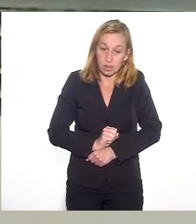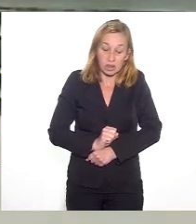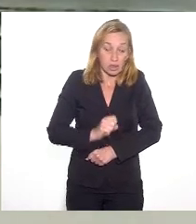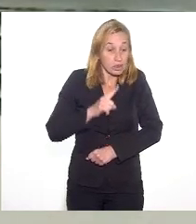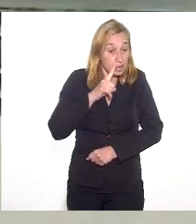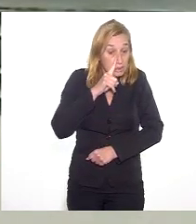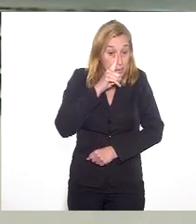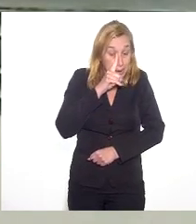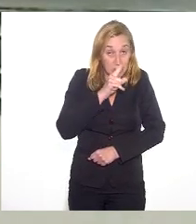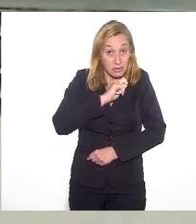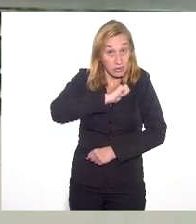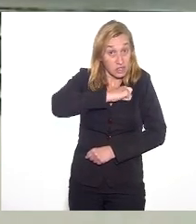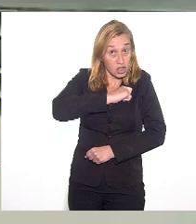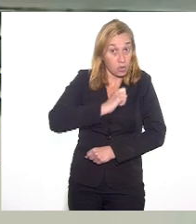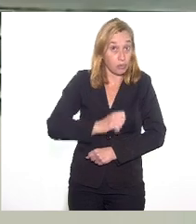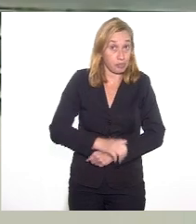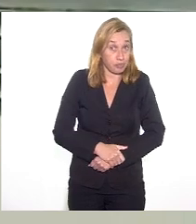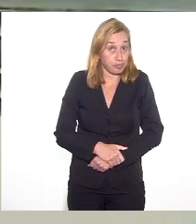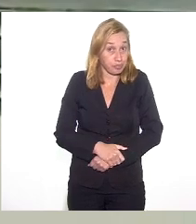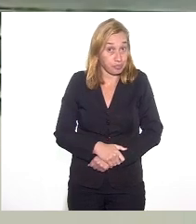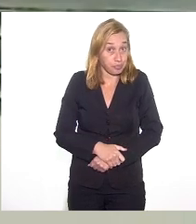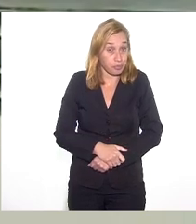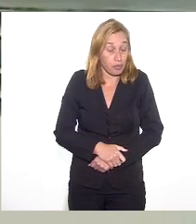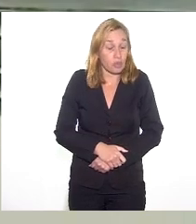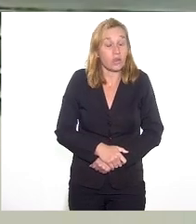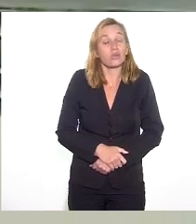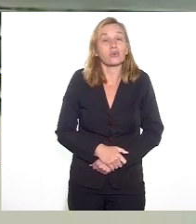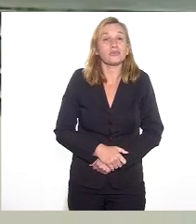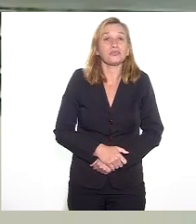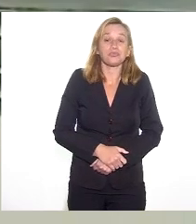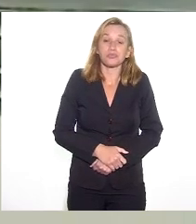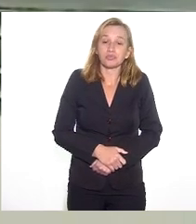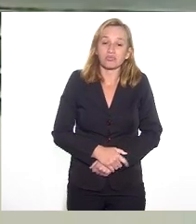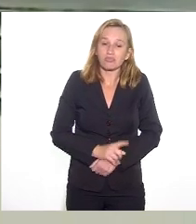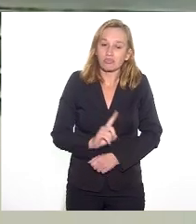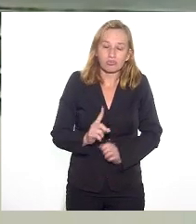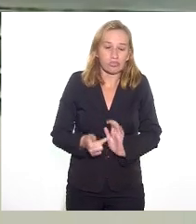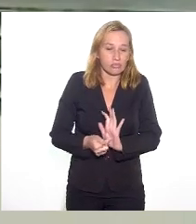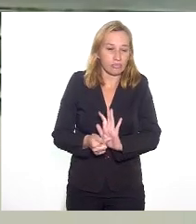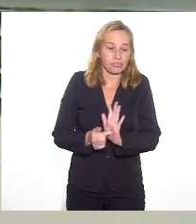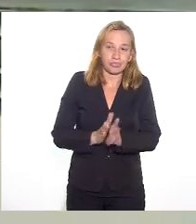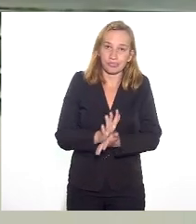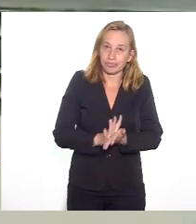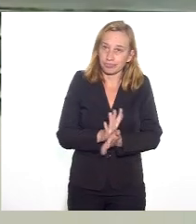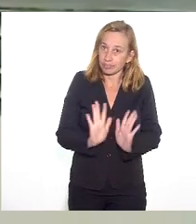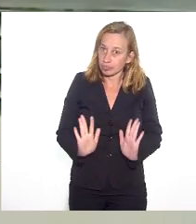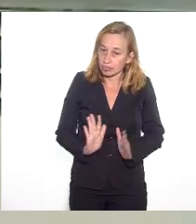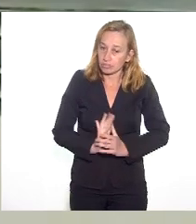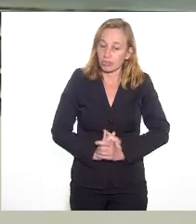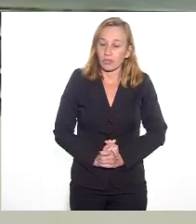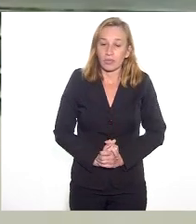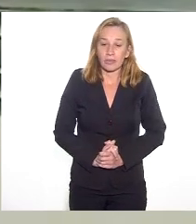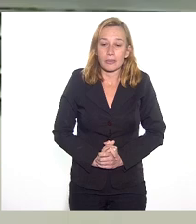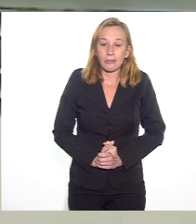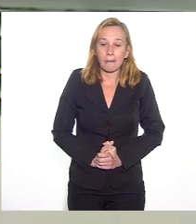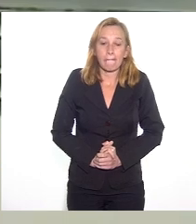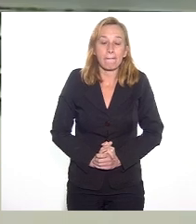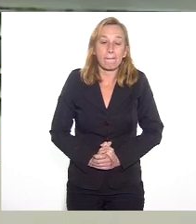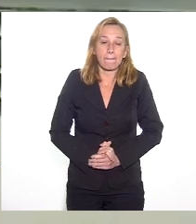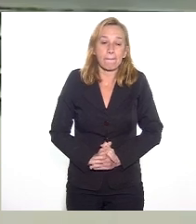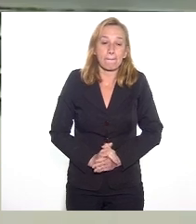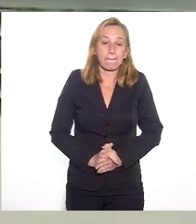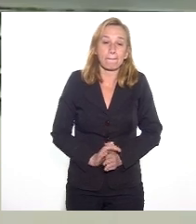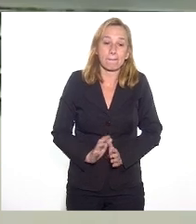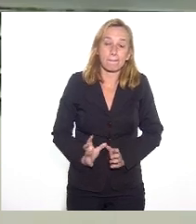fiscal no anexo. E sem o demonstrativo. Quando tramitou na Comissão